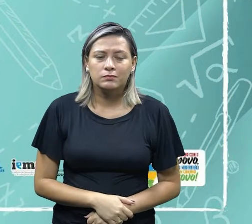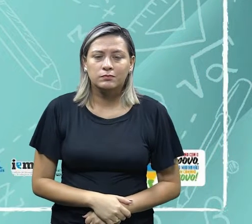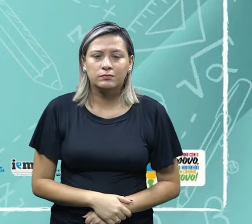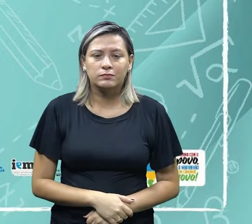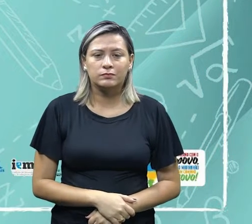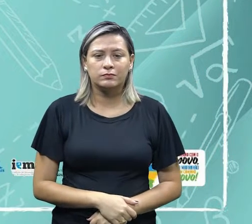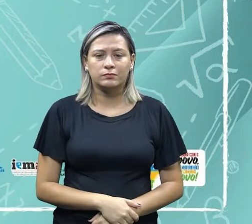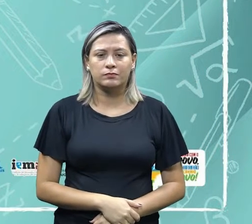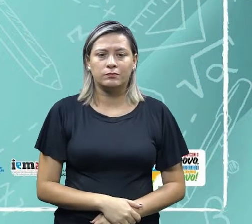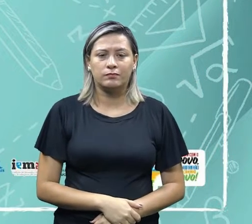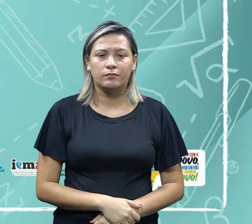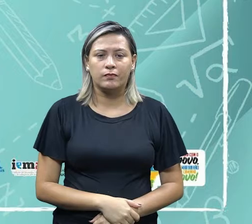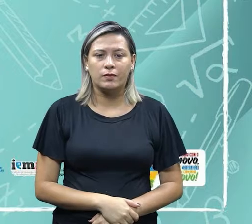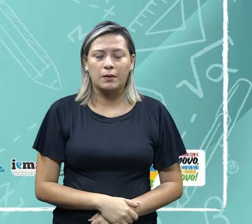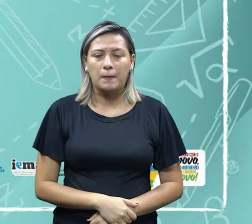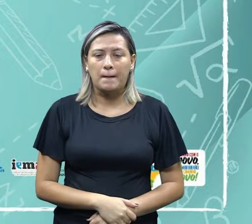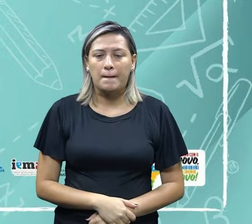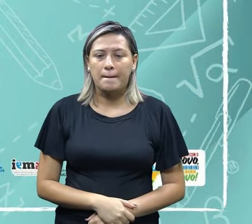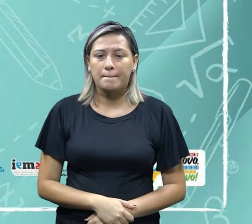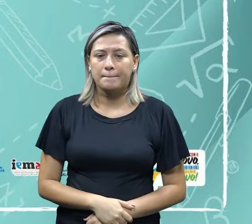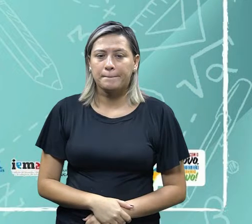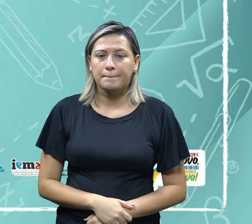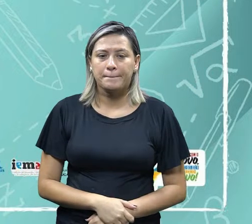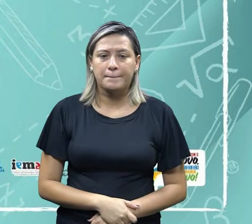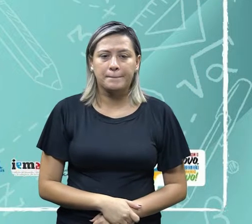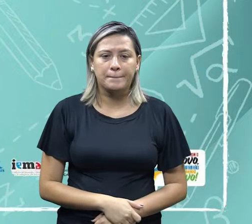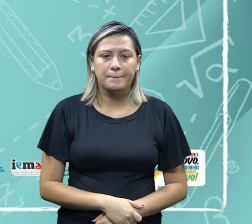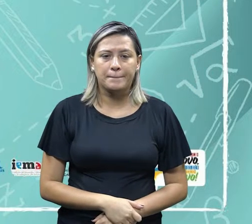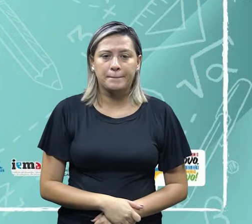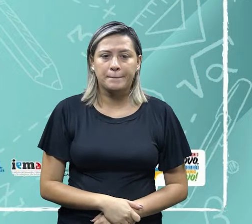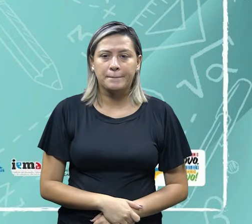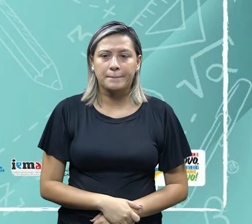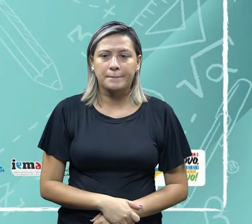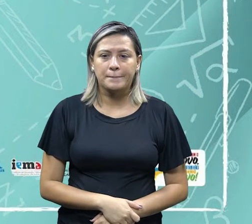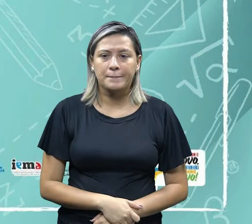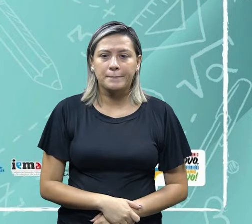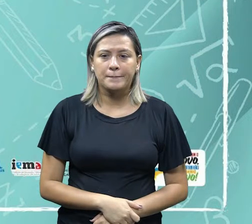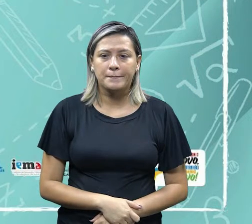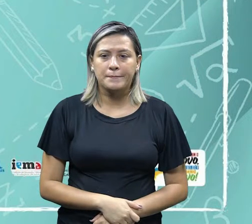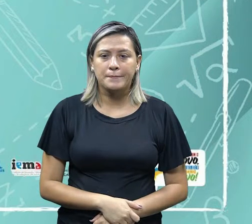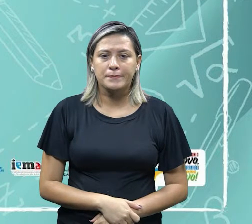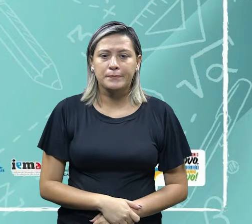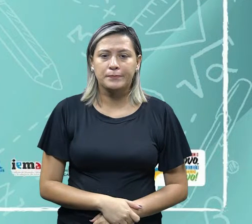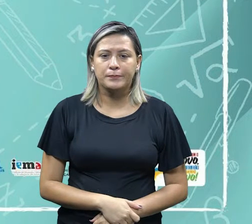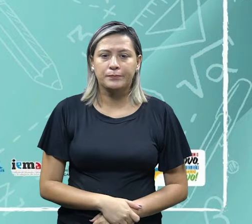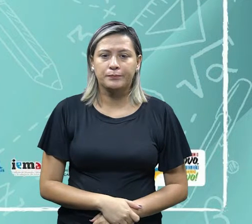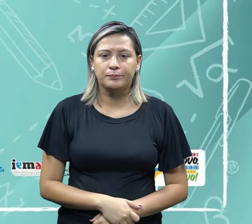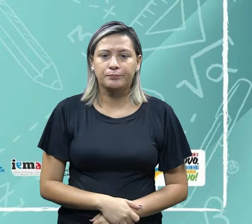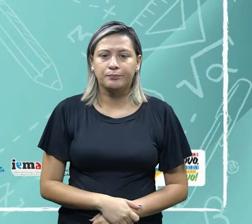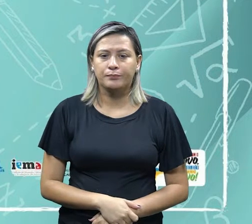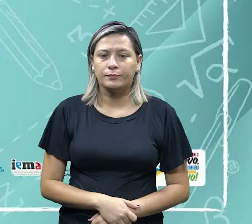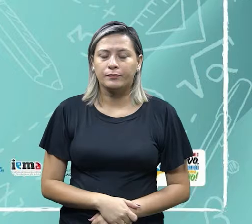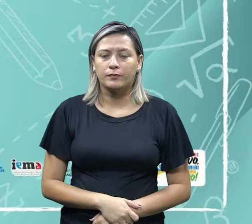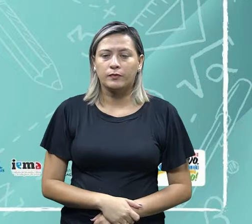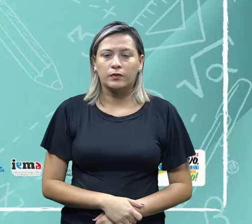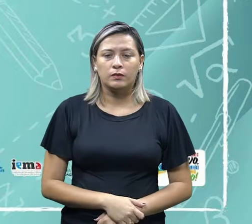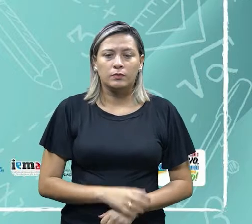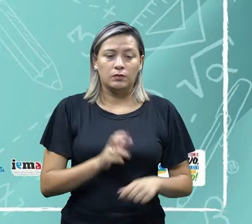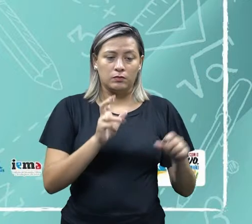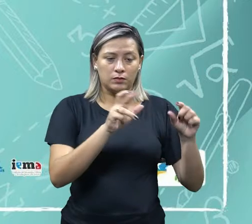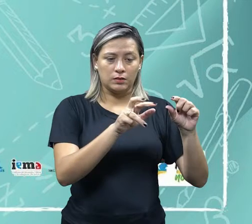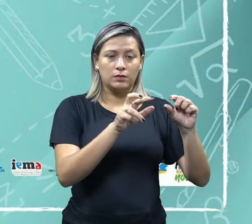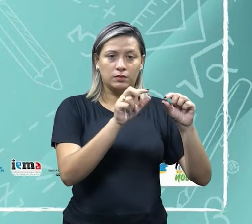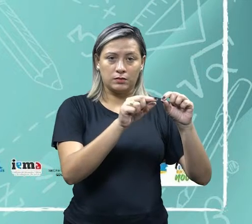ponto, é o primeiro ponto, como diz ali, o first point, e o next point é o segundo ponto. Quando você